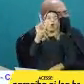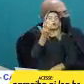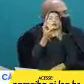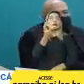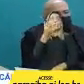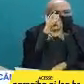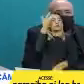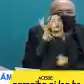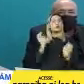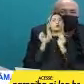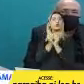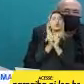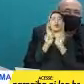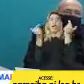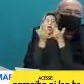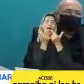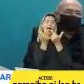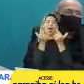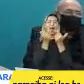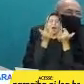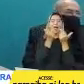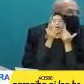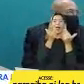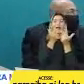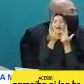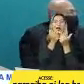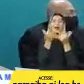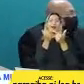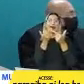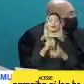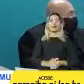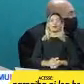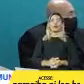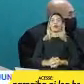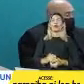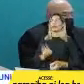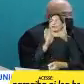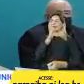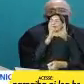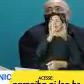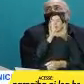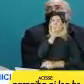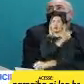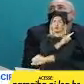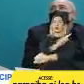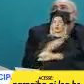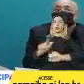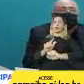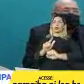essa, rindo, chacotando da minha cara. Senhor, contenha-se da sua fala. Carlson, respeite Carlson, a vereadora. Ô,